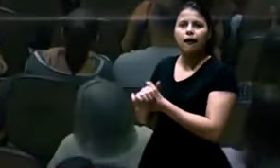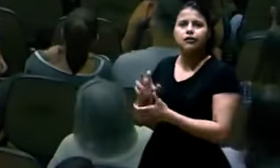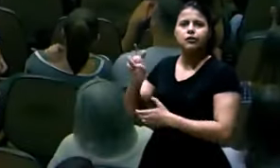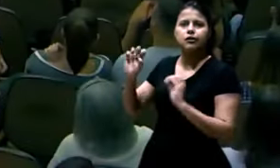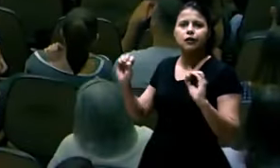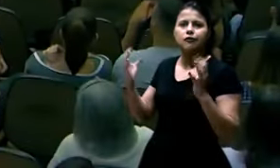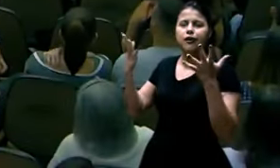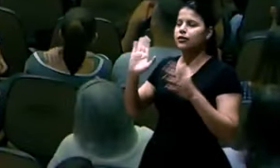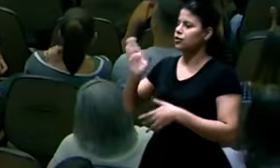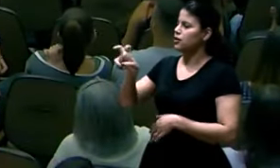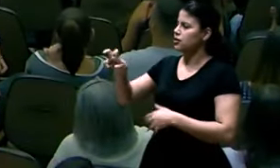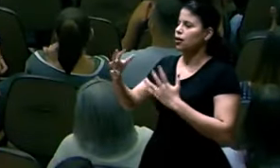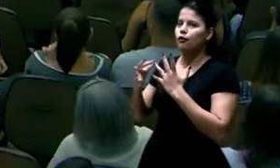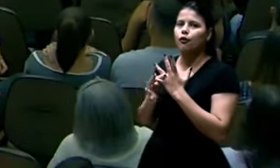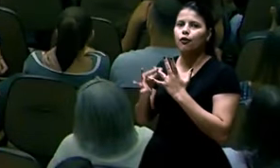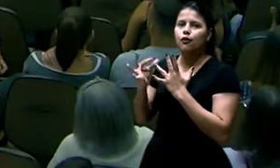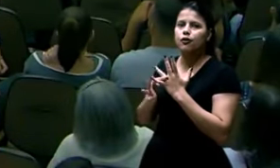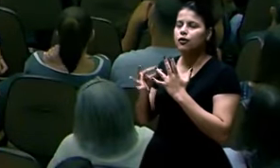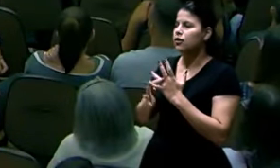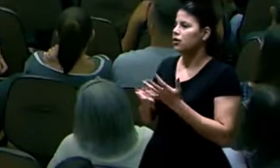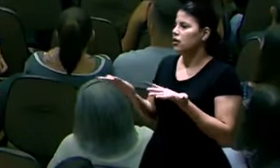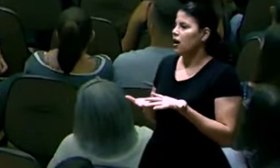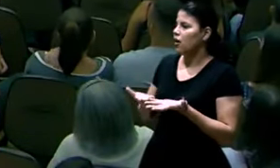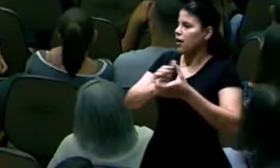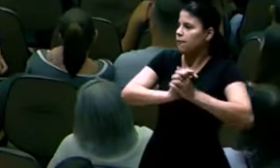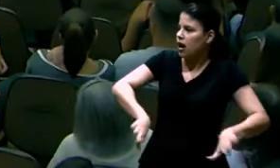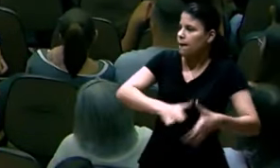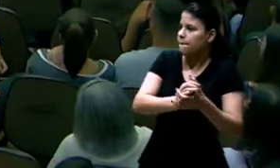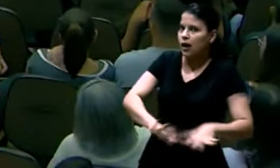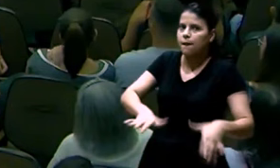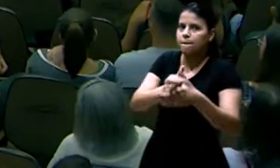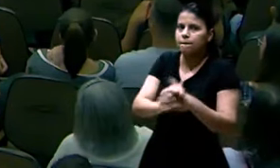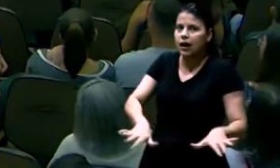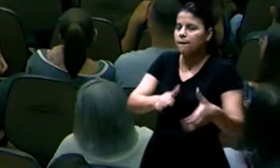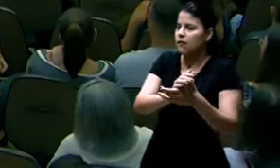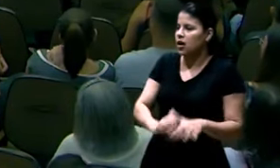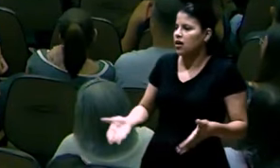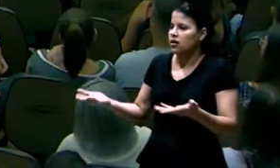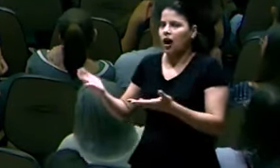5 alianças lá na gaveta. E agora está com um ficante aí que é da minha água.